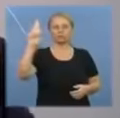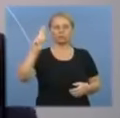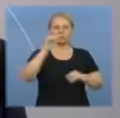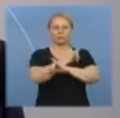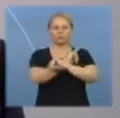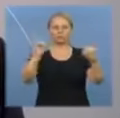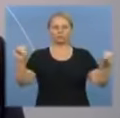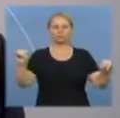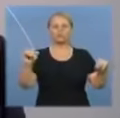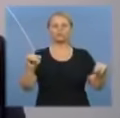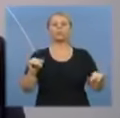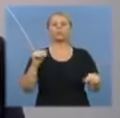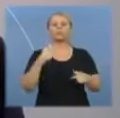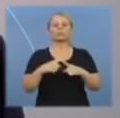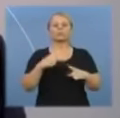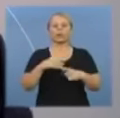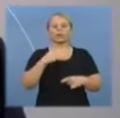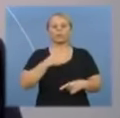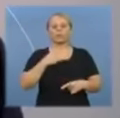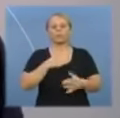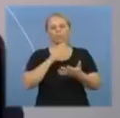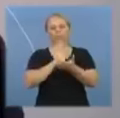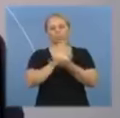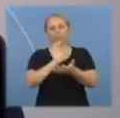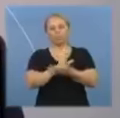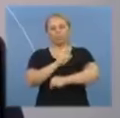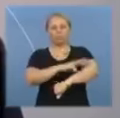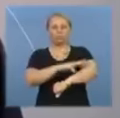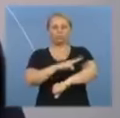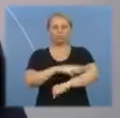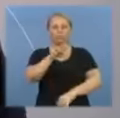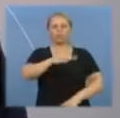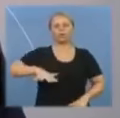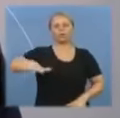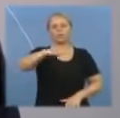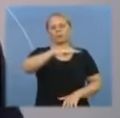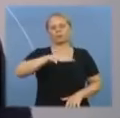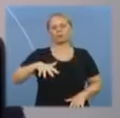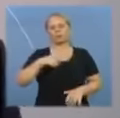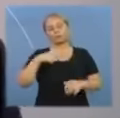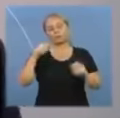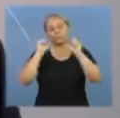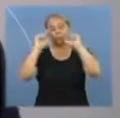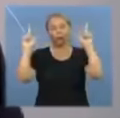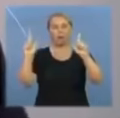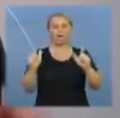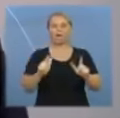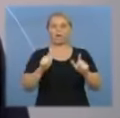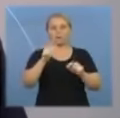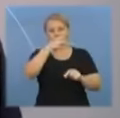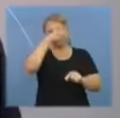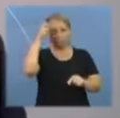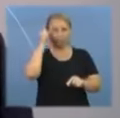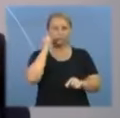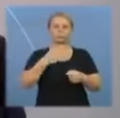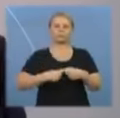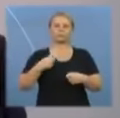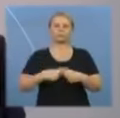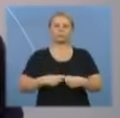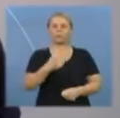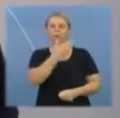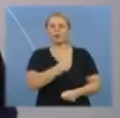essa defesa pelo meu povo, pela minha cidade e pela minha região. Então, um alerta à Prefeitura Municipal de Mossoró, um alerta ao governo